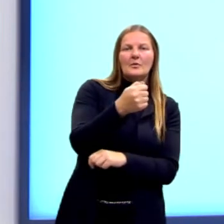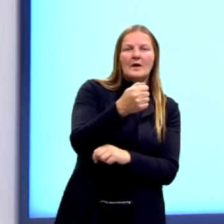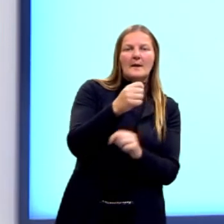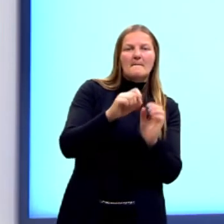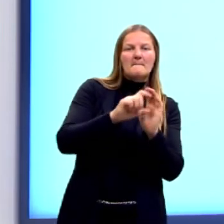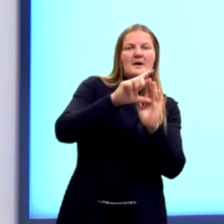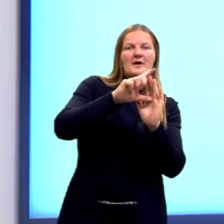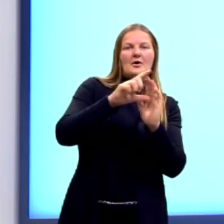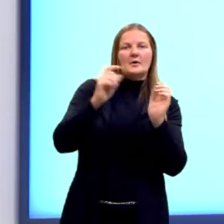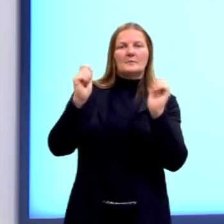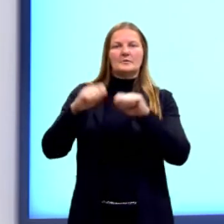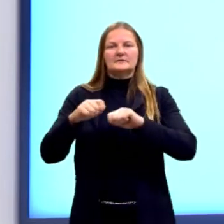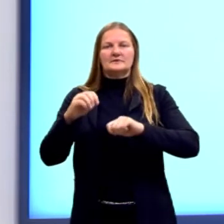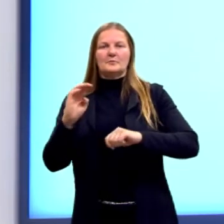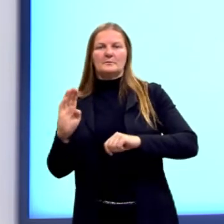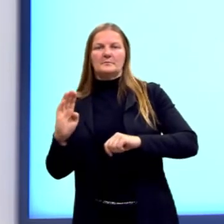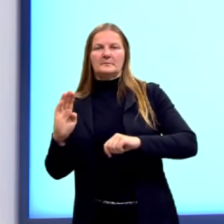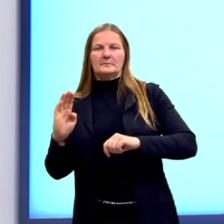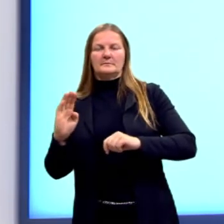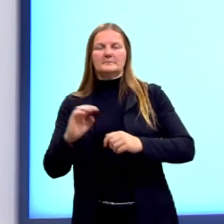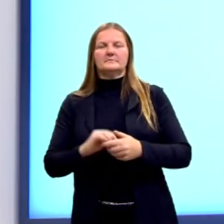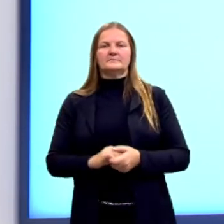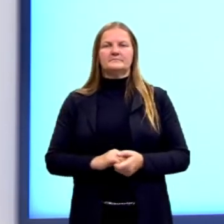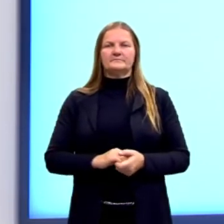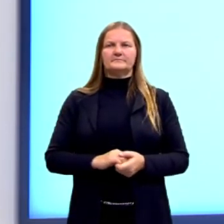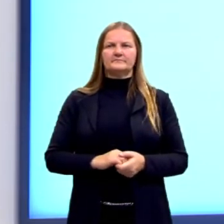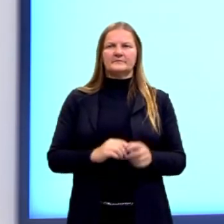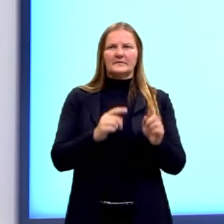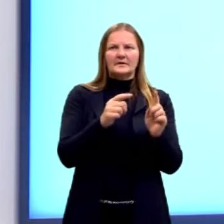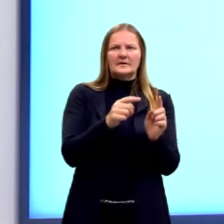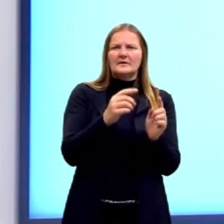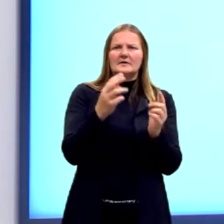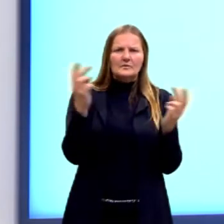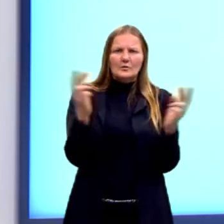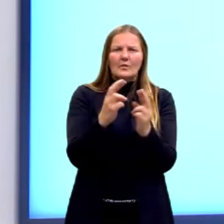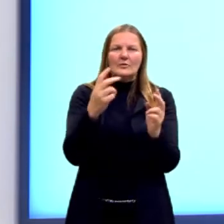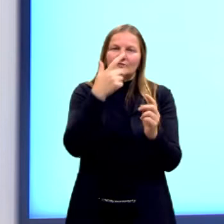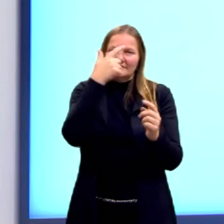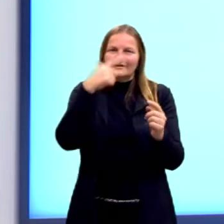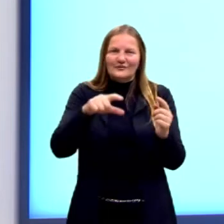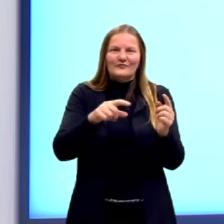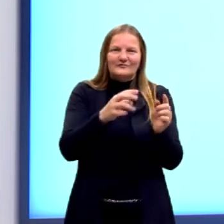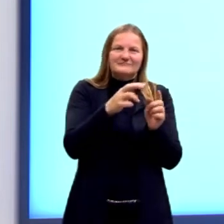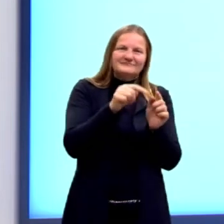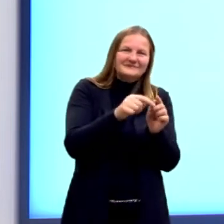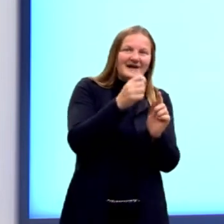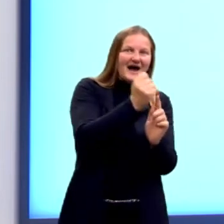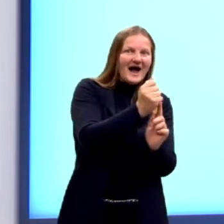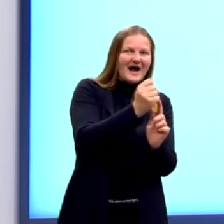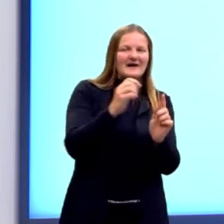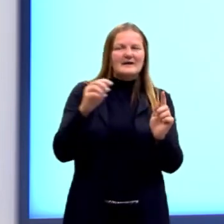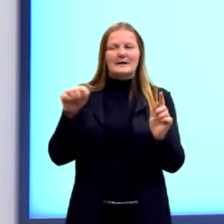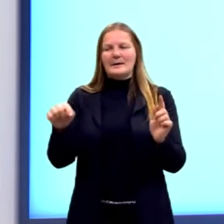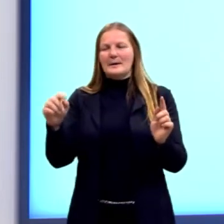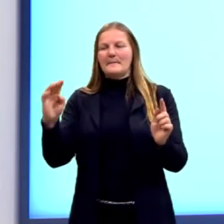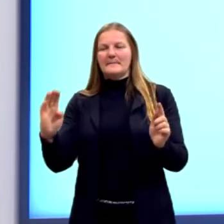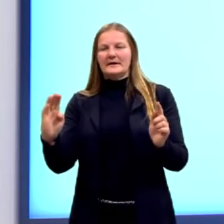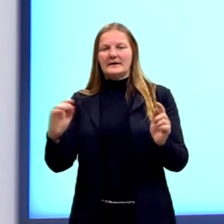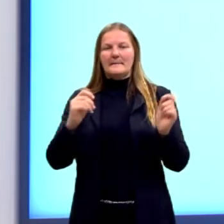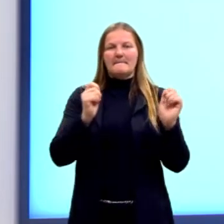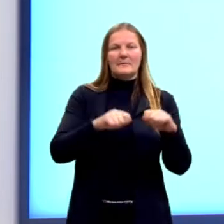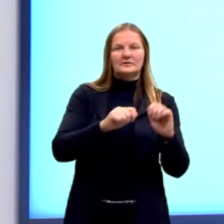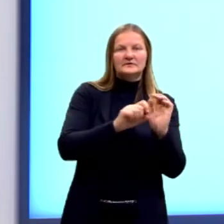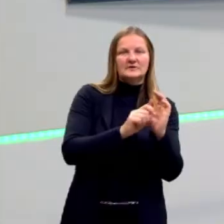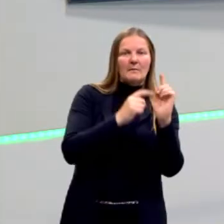maior que o potencial de Bené no.ba Então esse potencial aqui neste ponto é maior do que este né